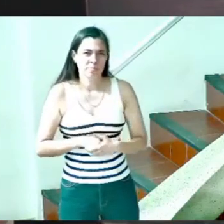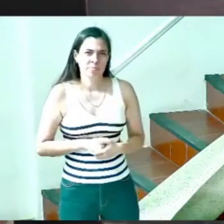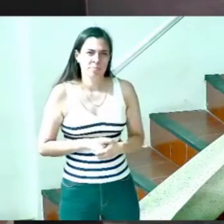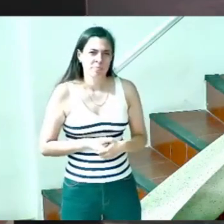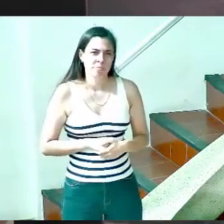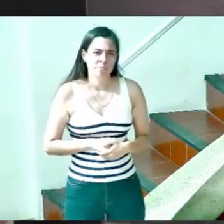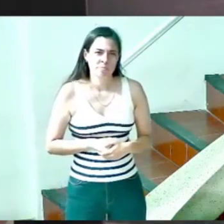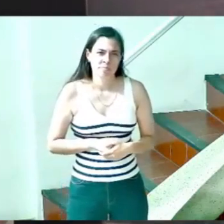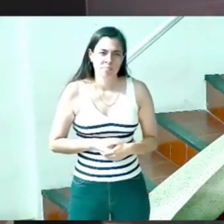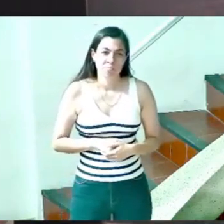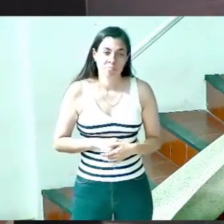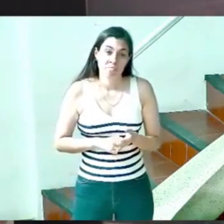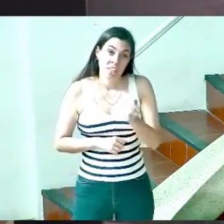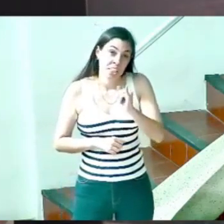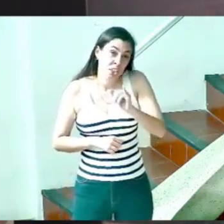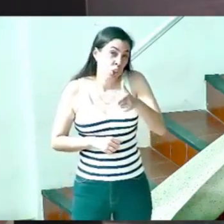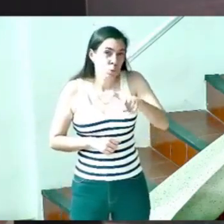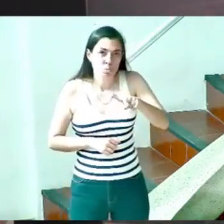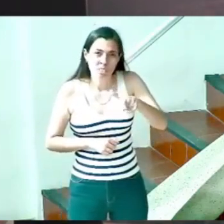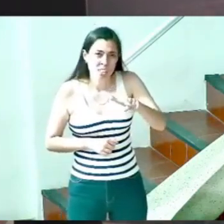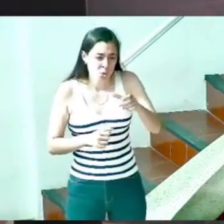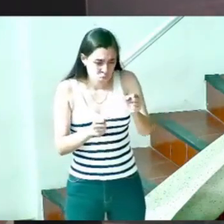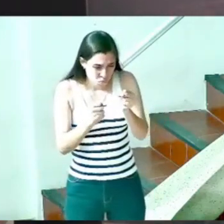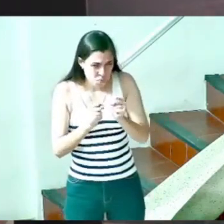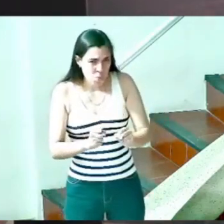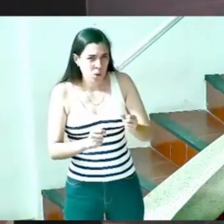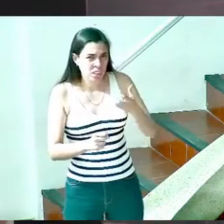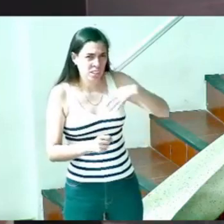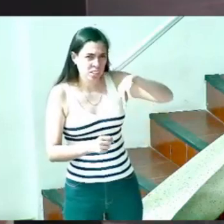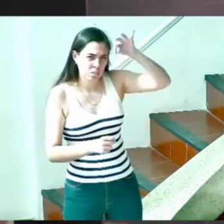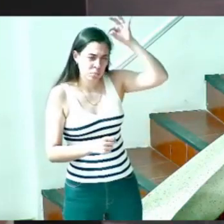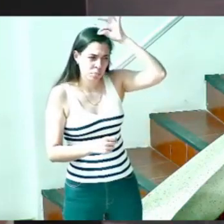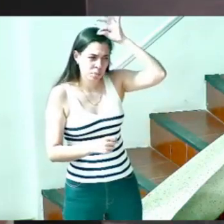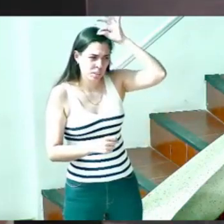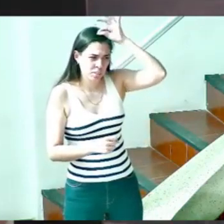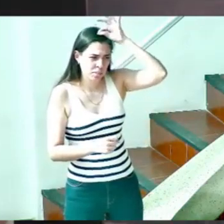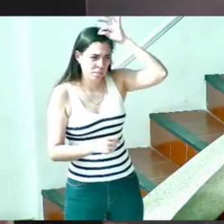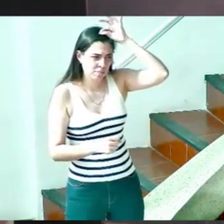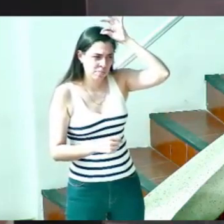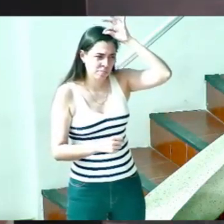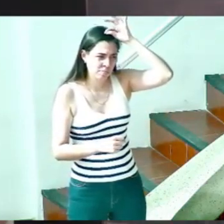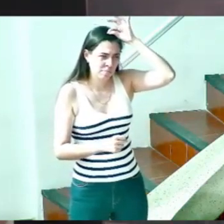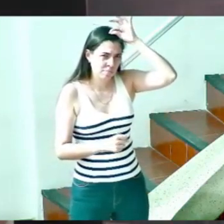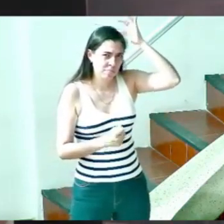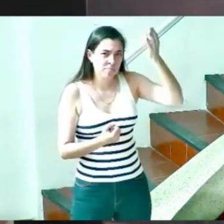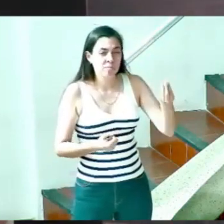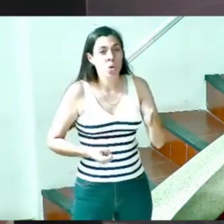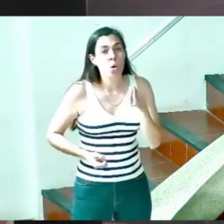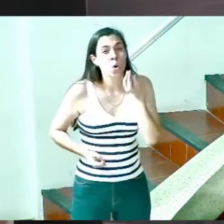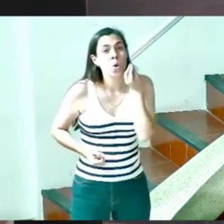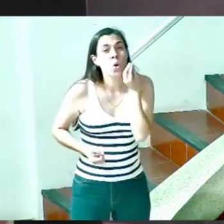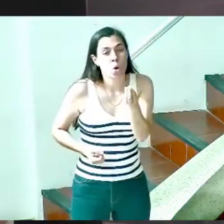sem o poder do Espírito Santo. Orem, meus irmãos, oremos como igreja.